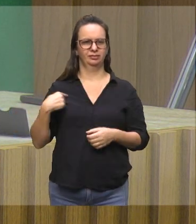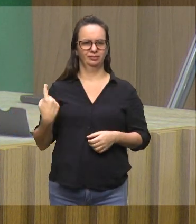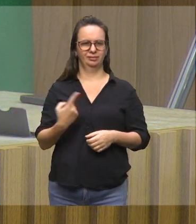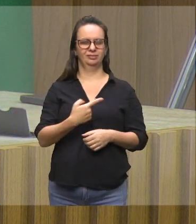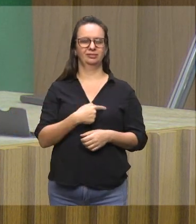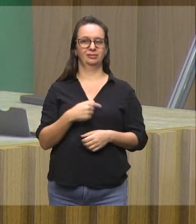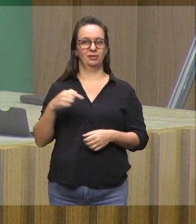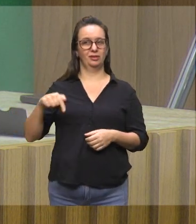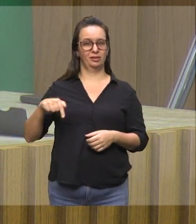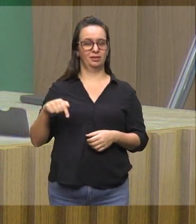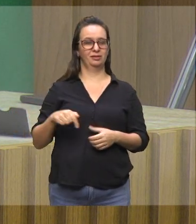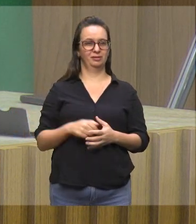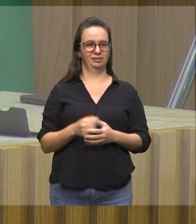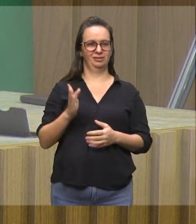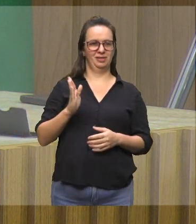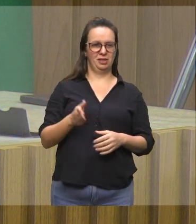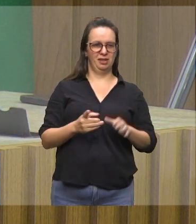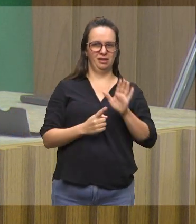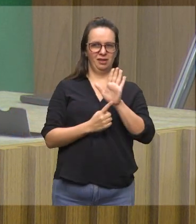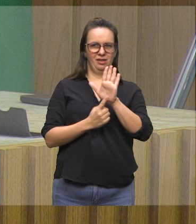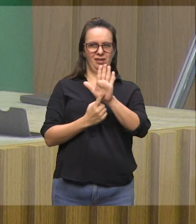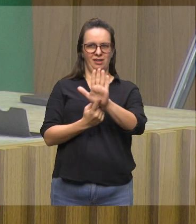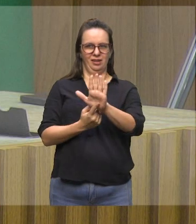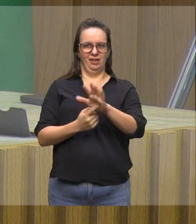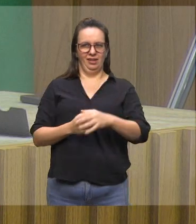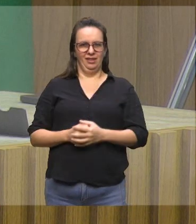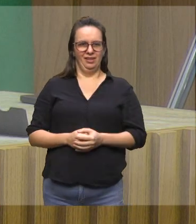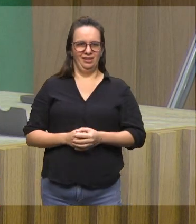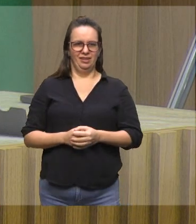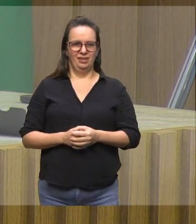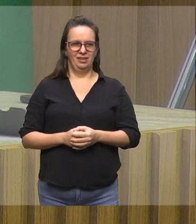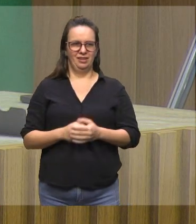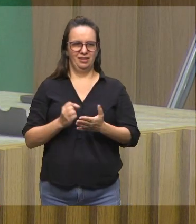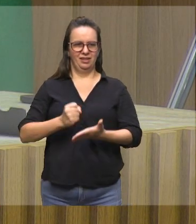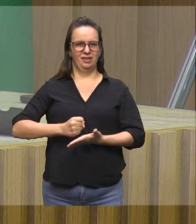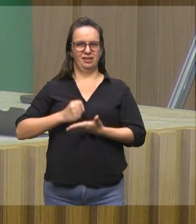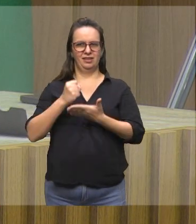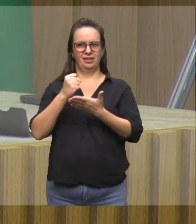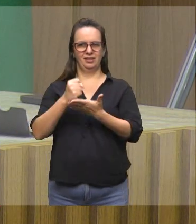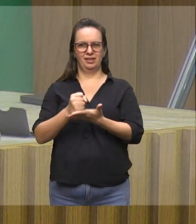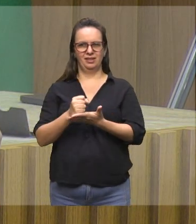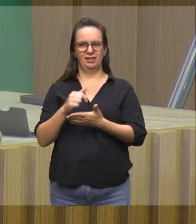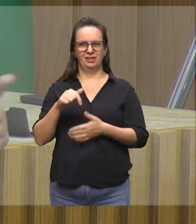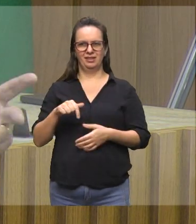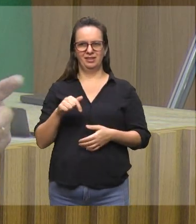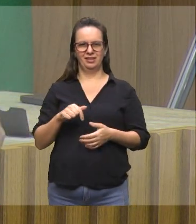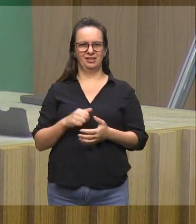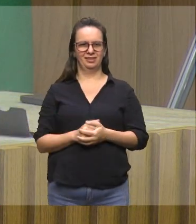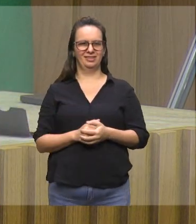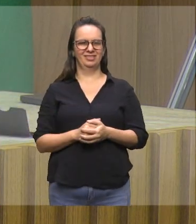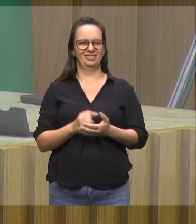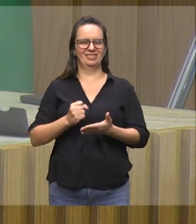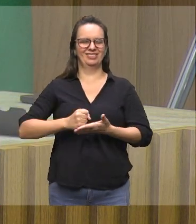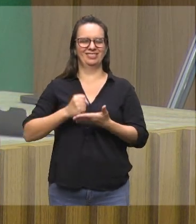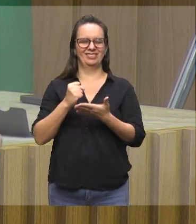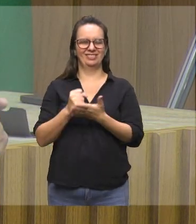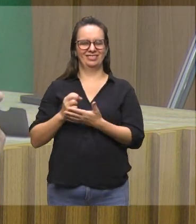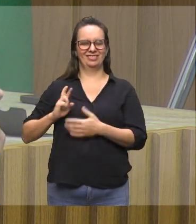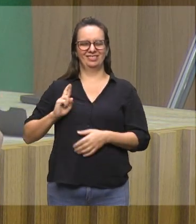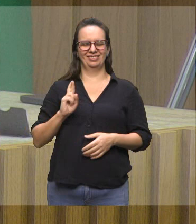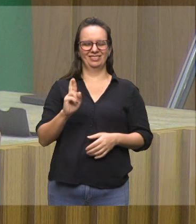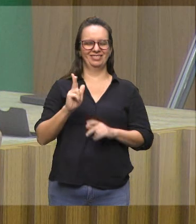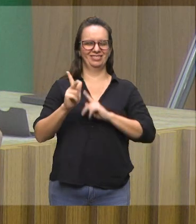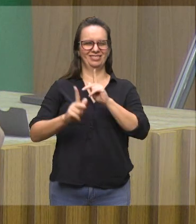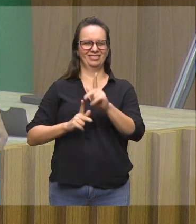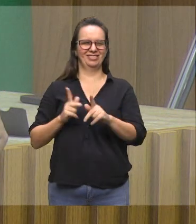já manifestamos a nossa votação favorável. Acreditamos que o representante do povo, não é, o